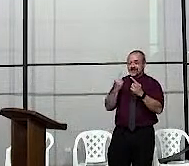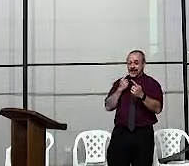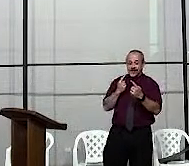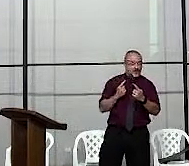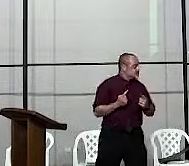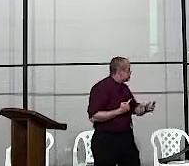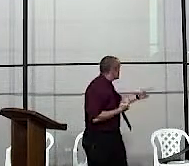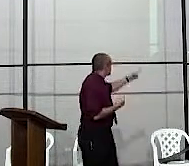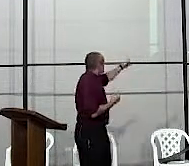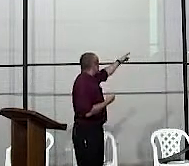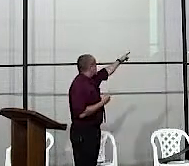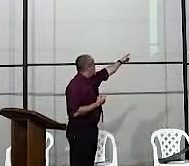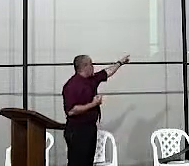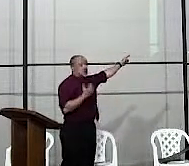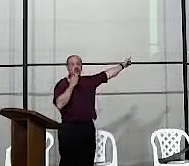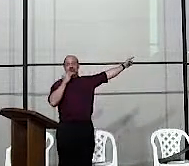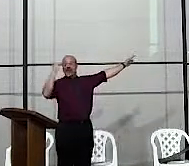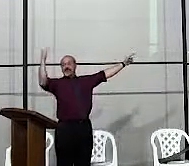comunicação.